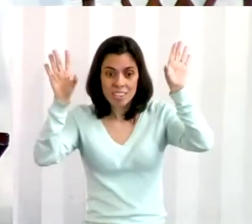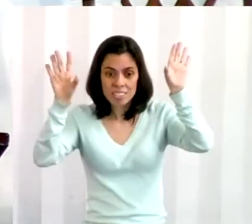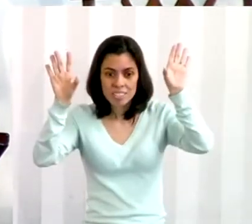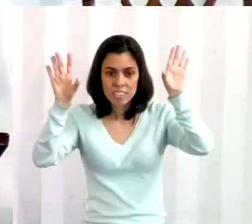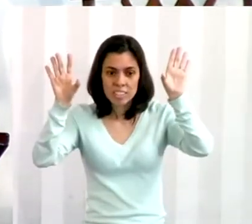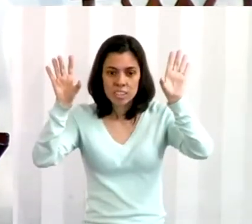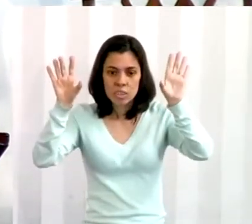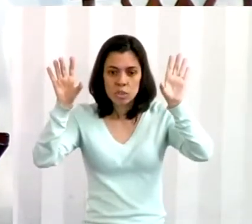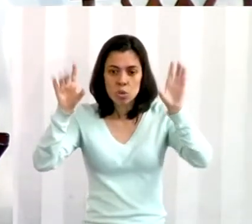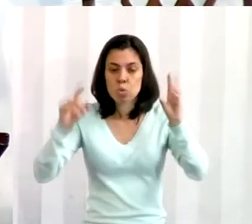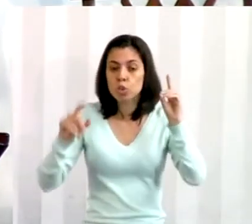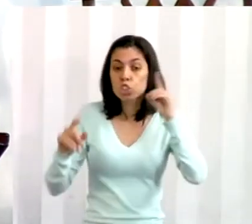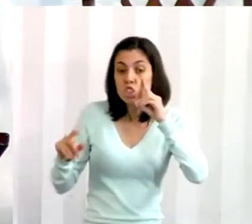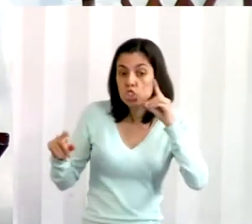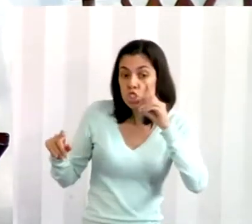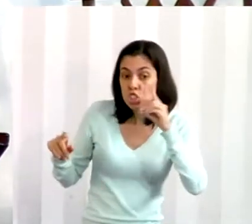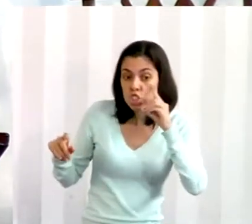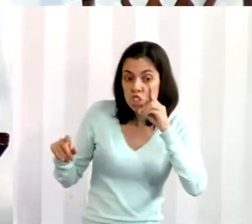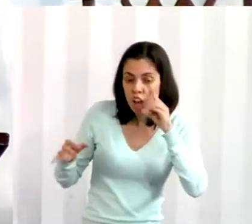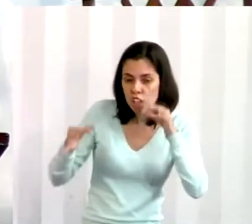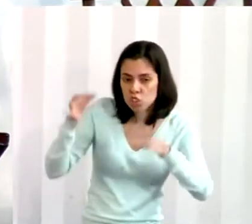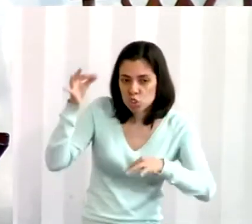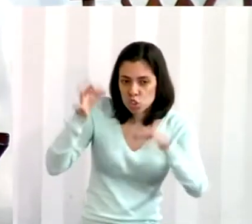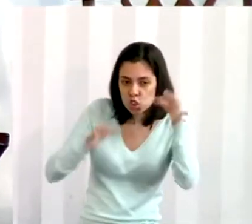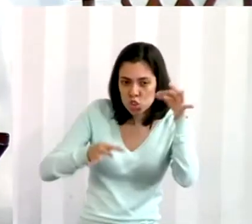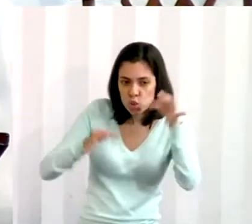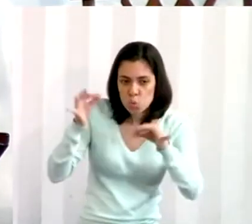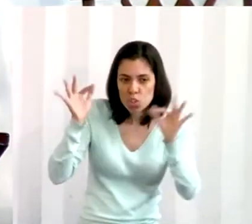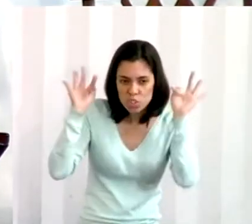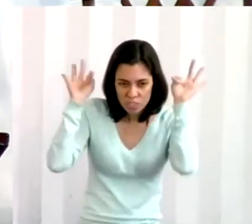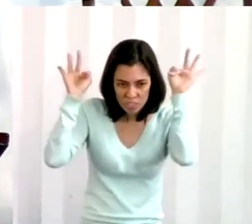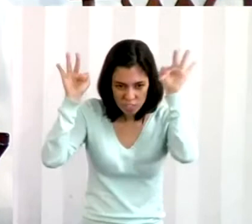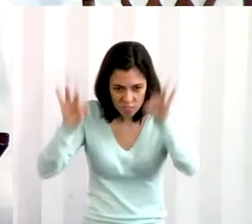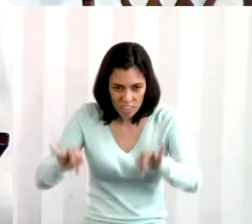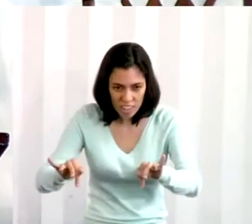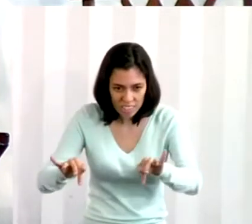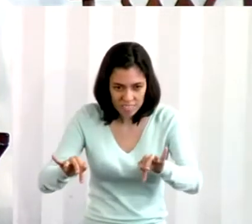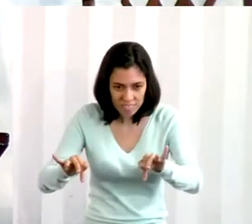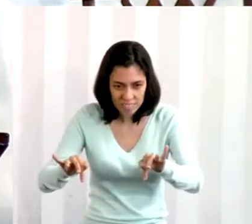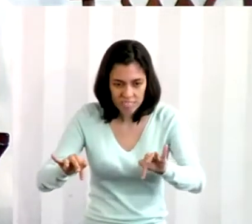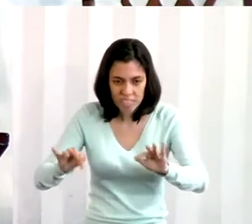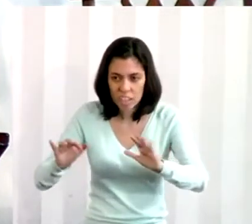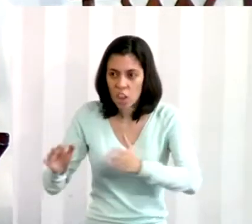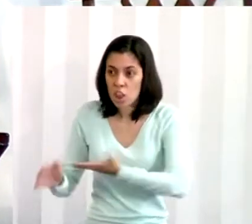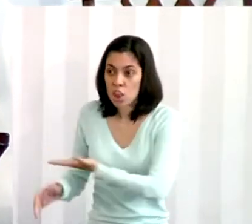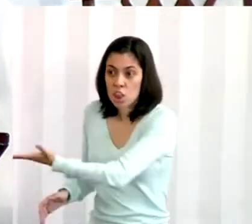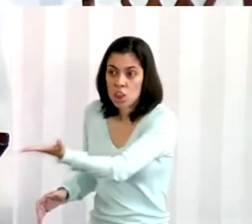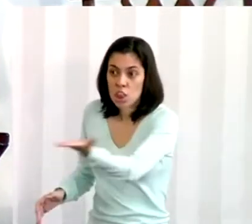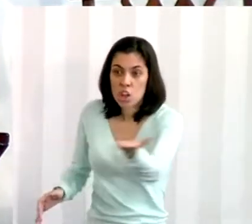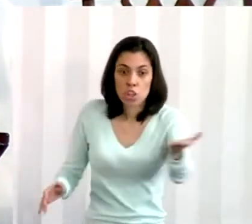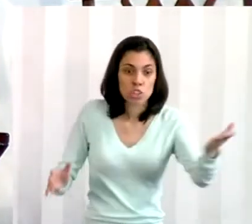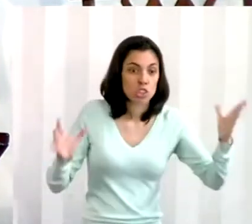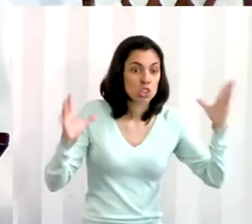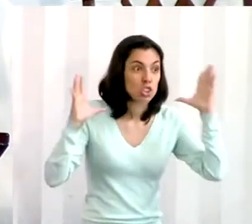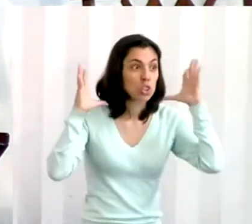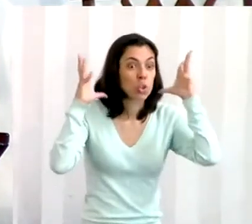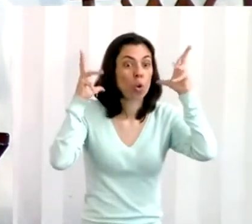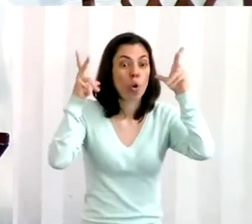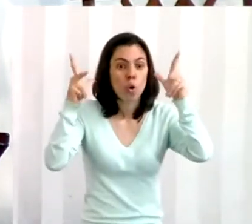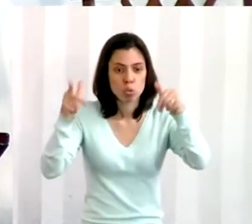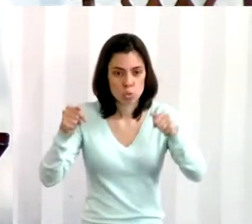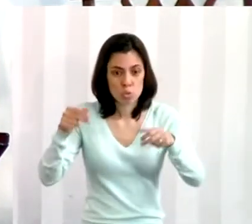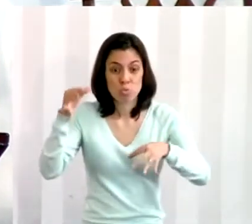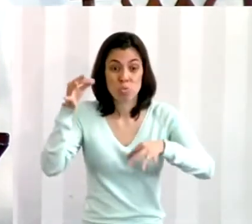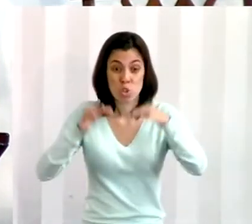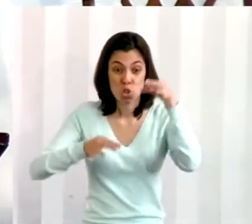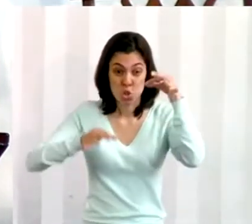chegar. E ele julgará a todos, é o que a palavra de Deus diz. virá para julgar